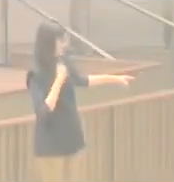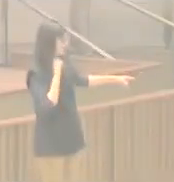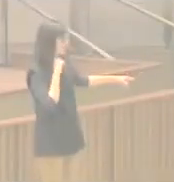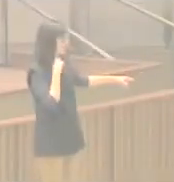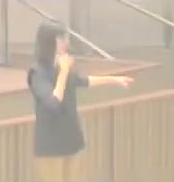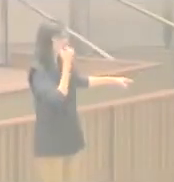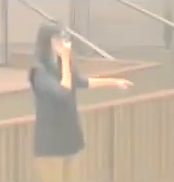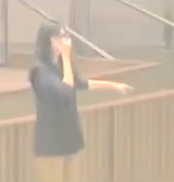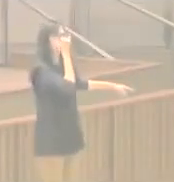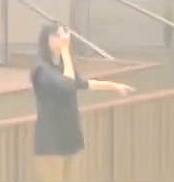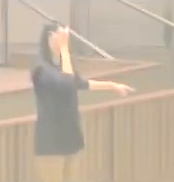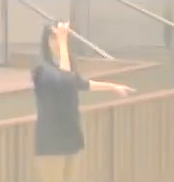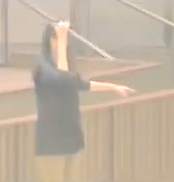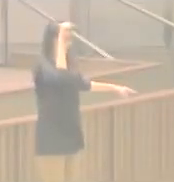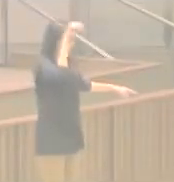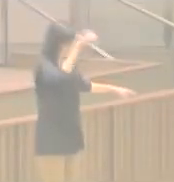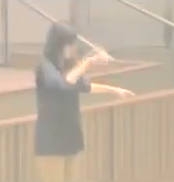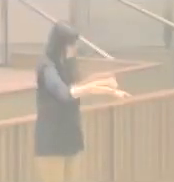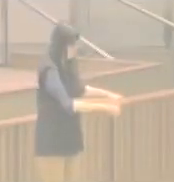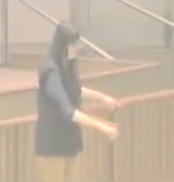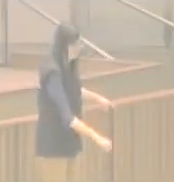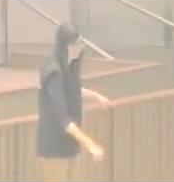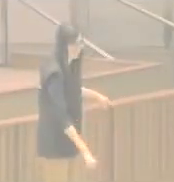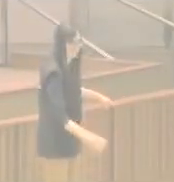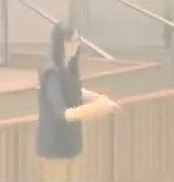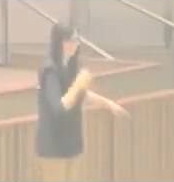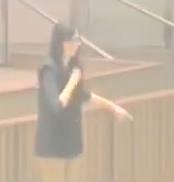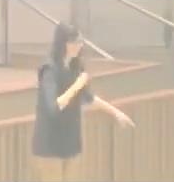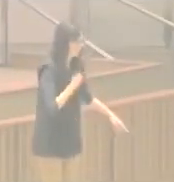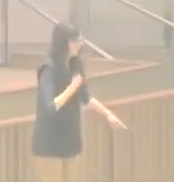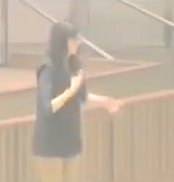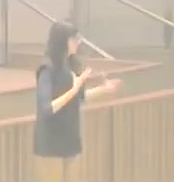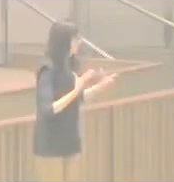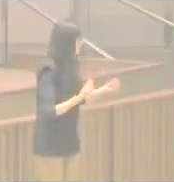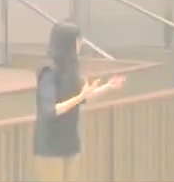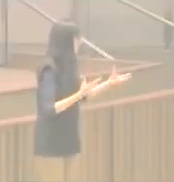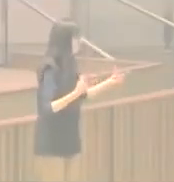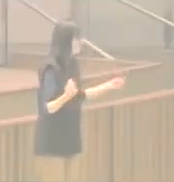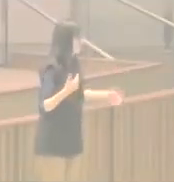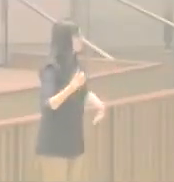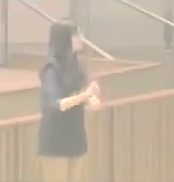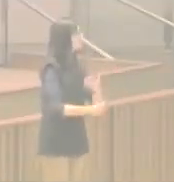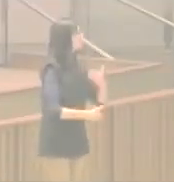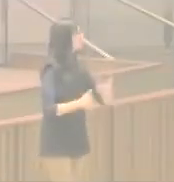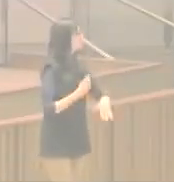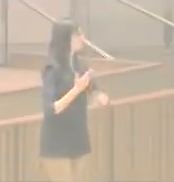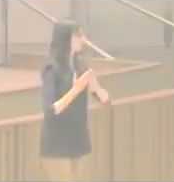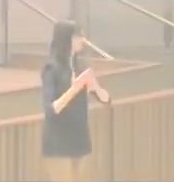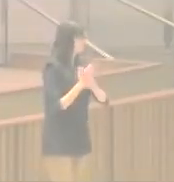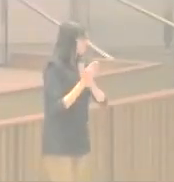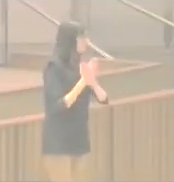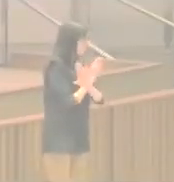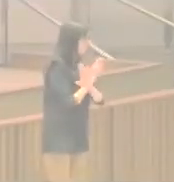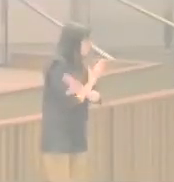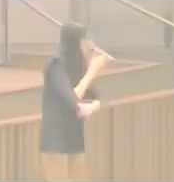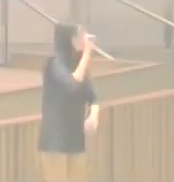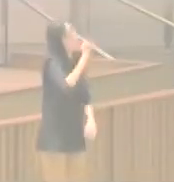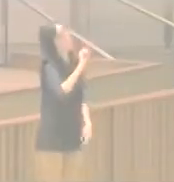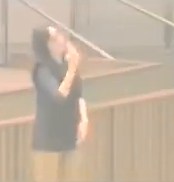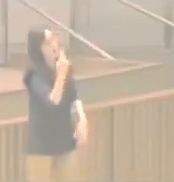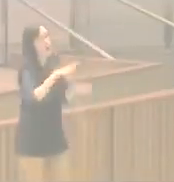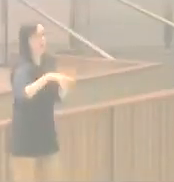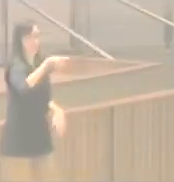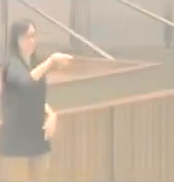tão baixo na sua caminhada e de afastamento de Deus, ou se você está